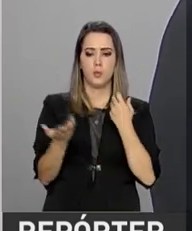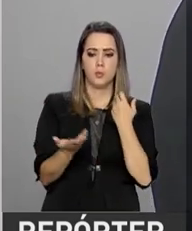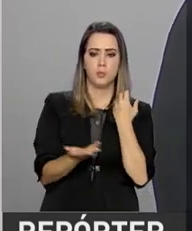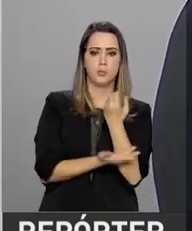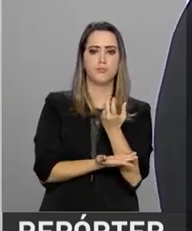16%